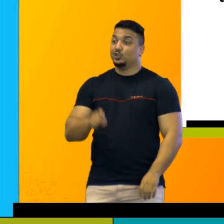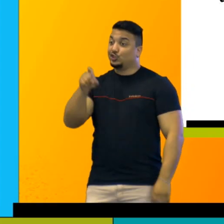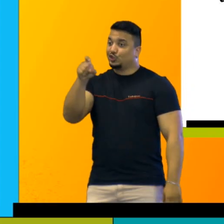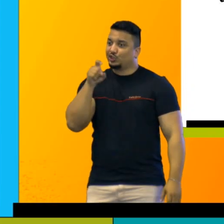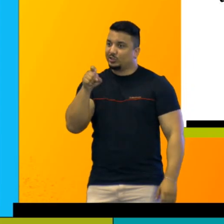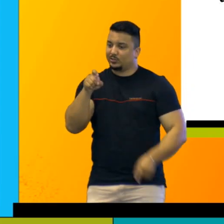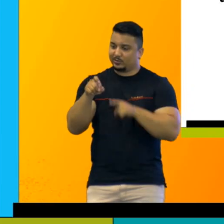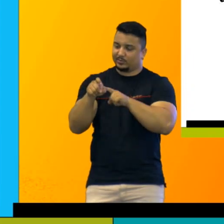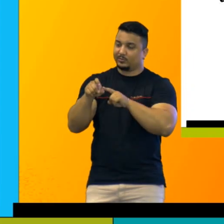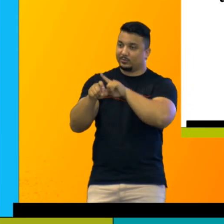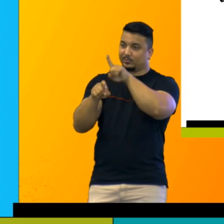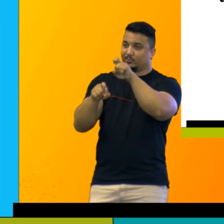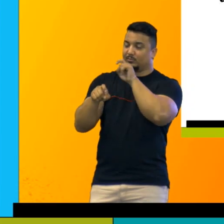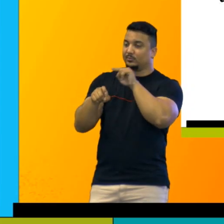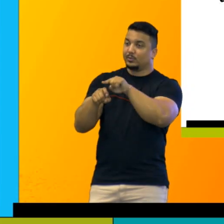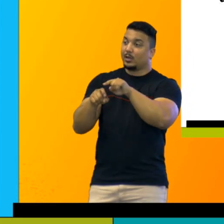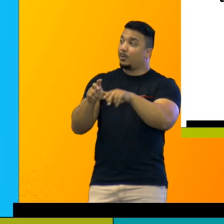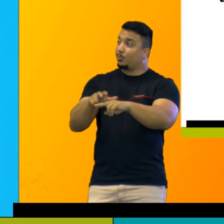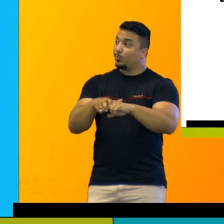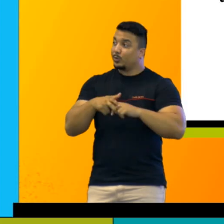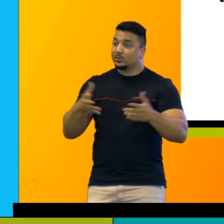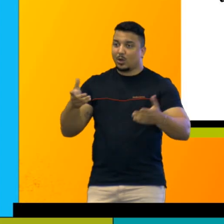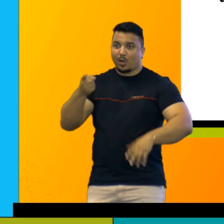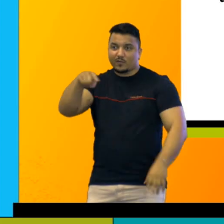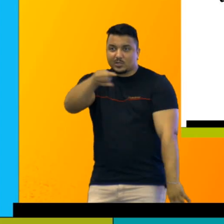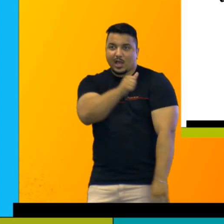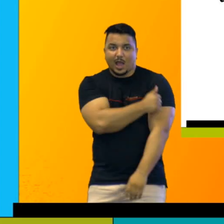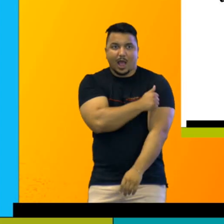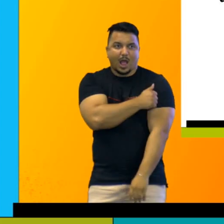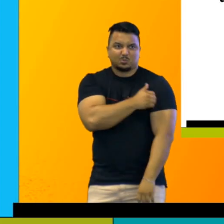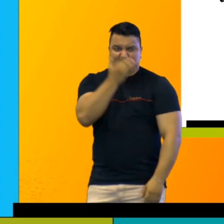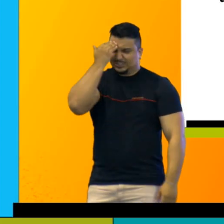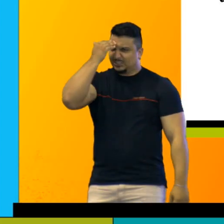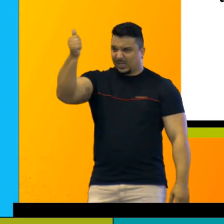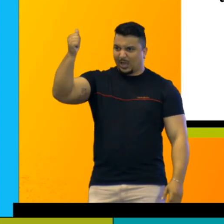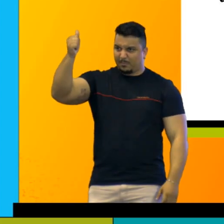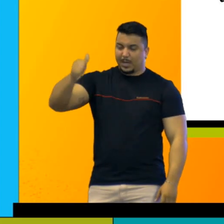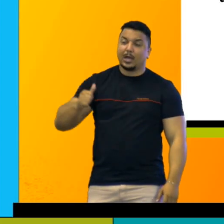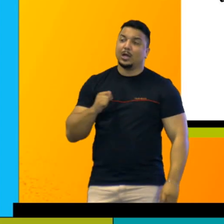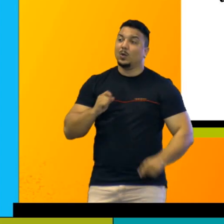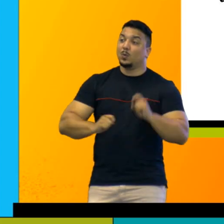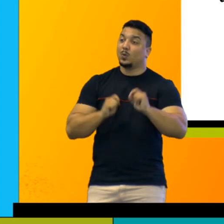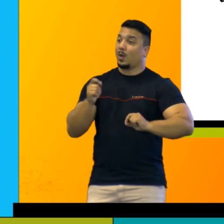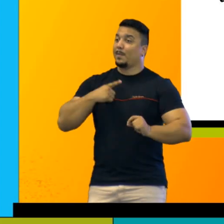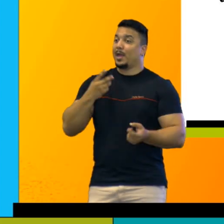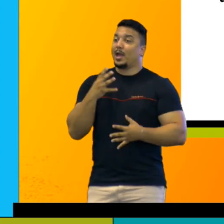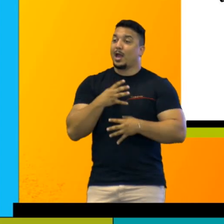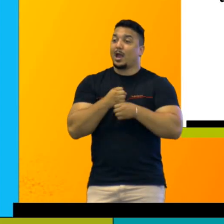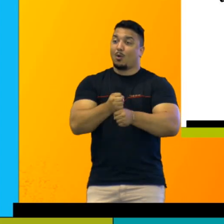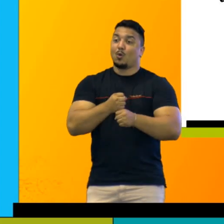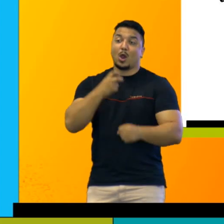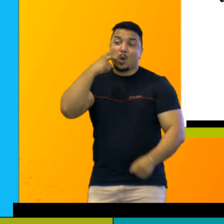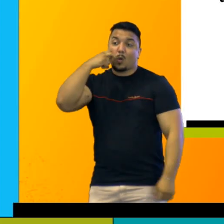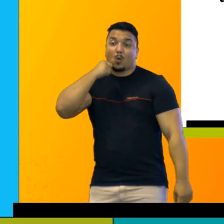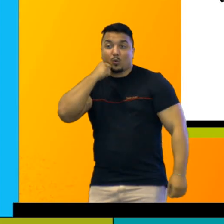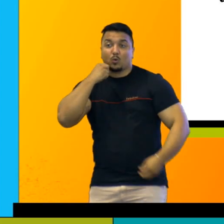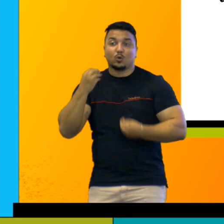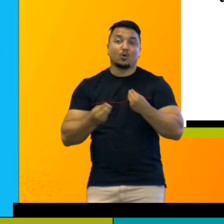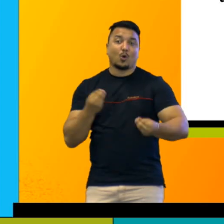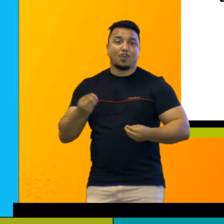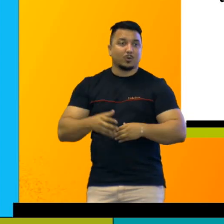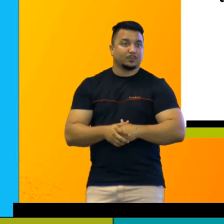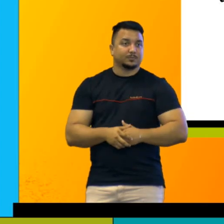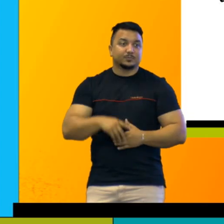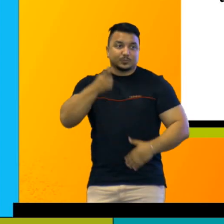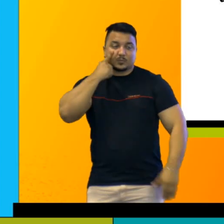X. Agora vocês que são alunos fera, me responda. Como é que eu vou calcular o lucro? Olha